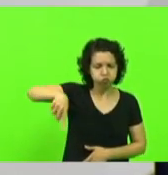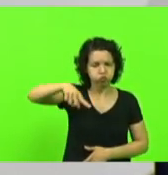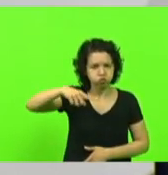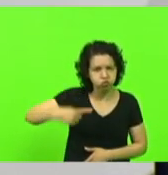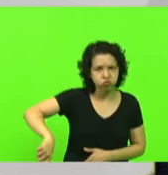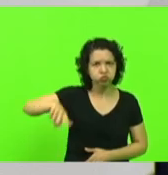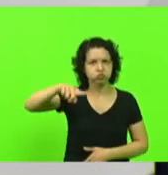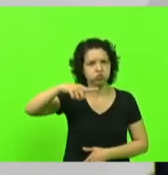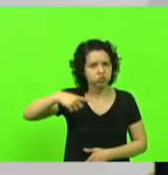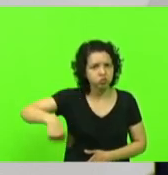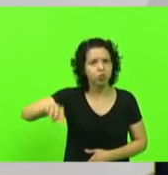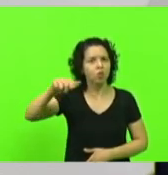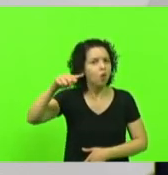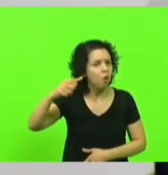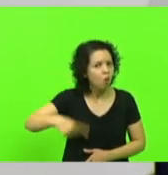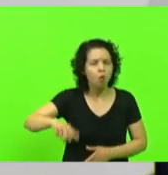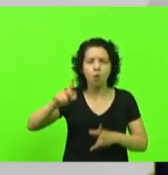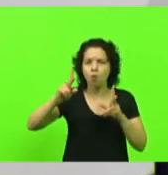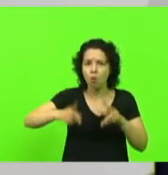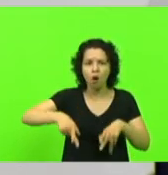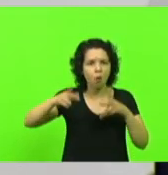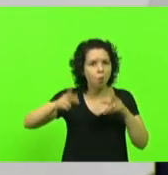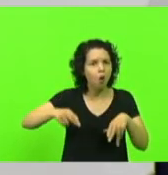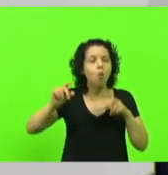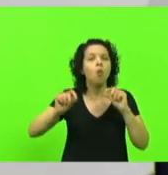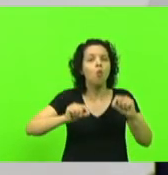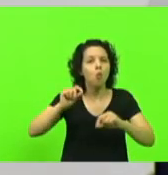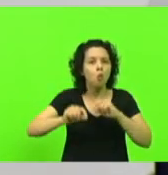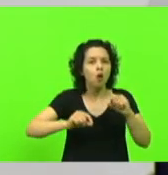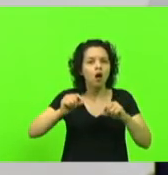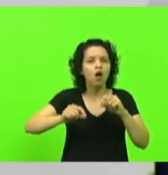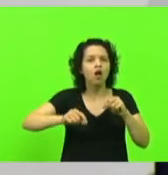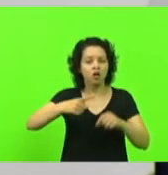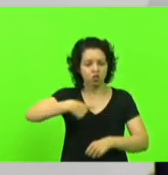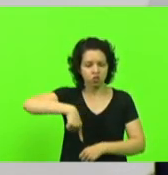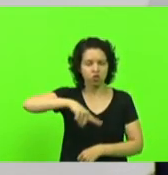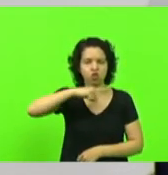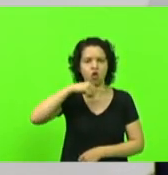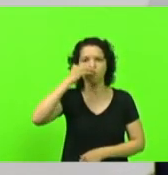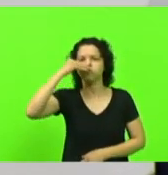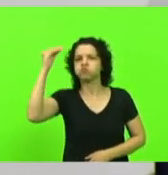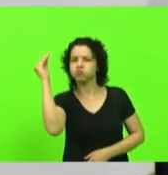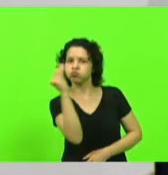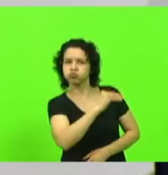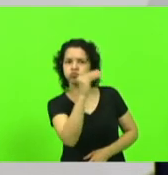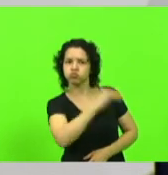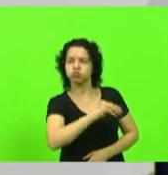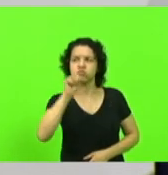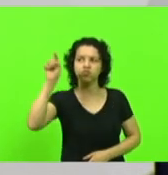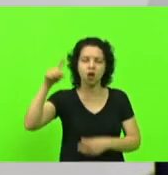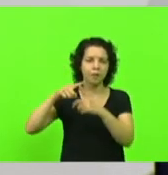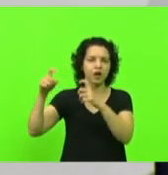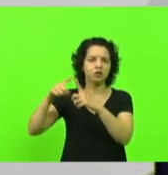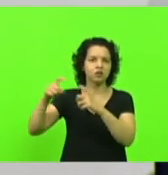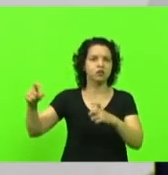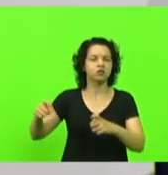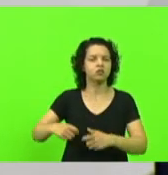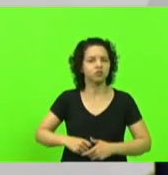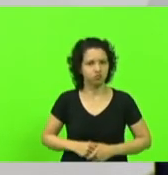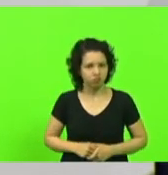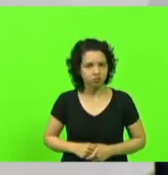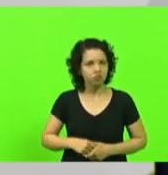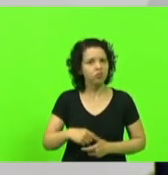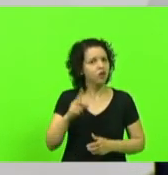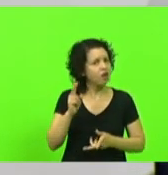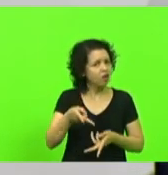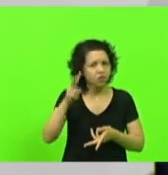nós nos encontramos de sermos esquecidos, desprestigiados por Brasília. Porque historicamente é assim, governo A, B,